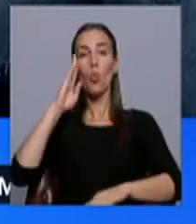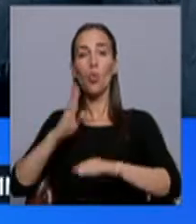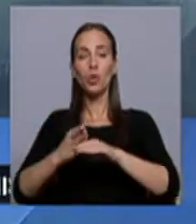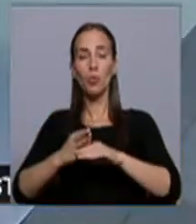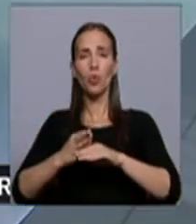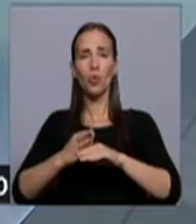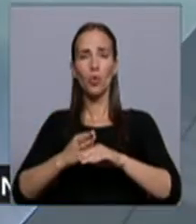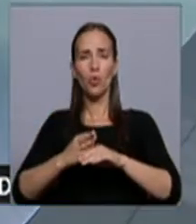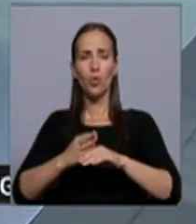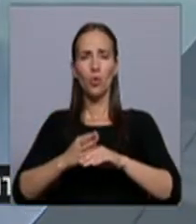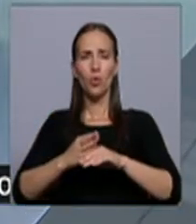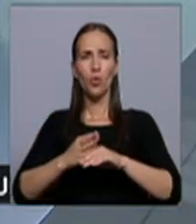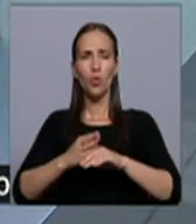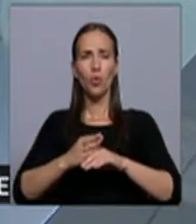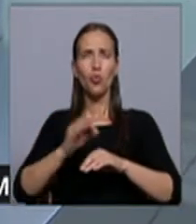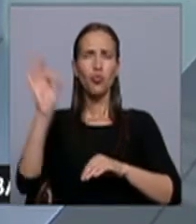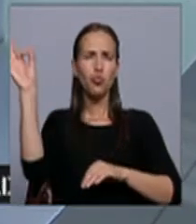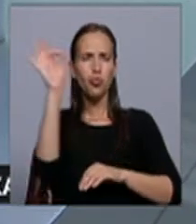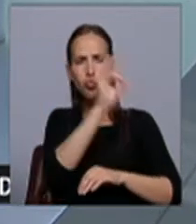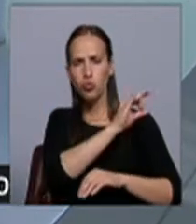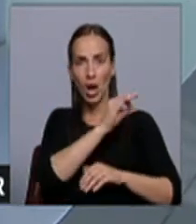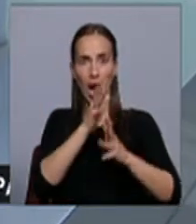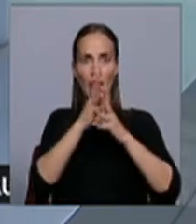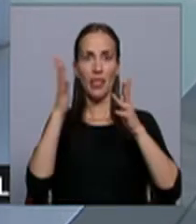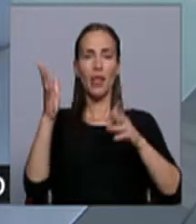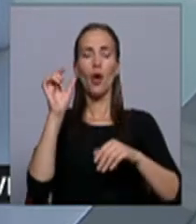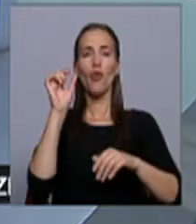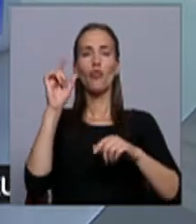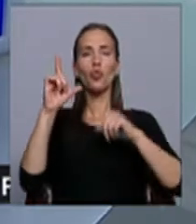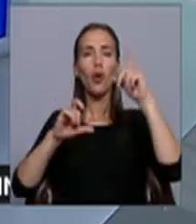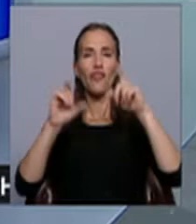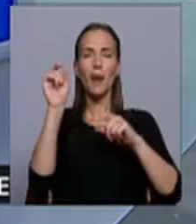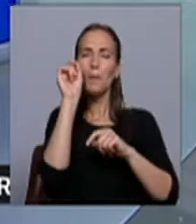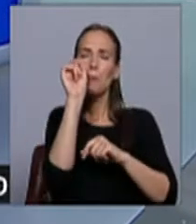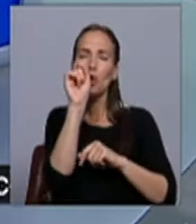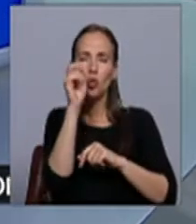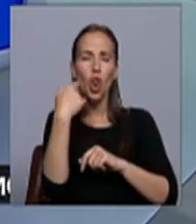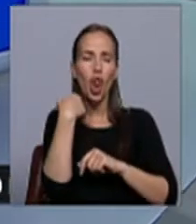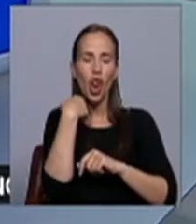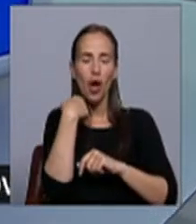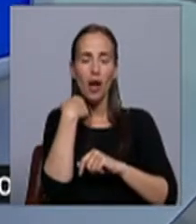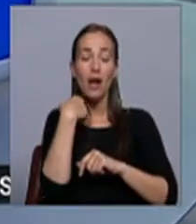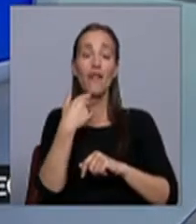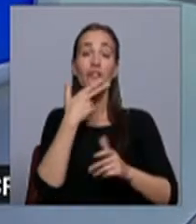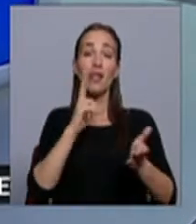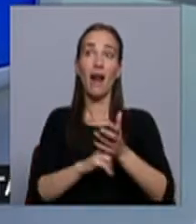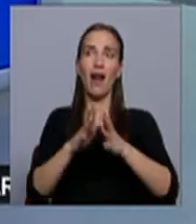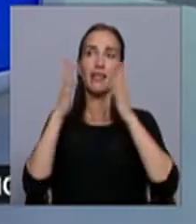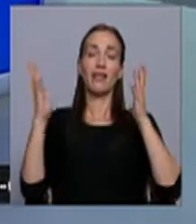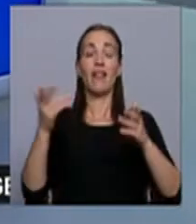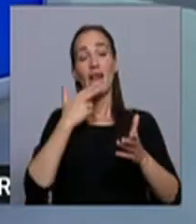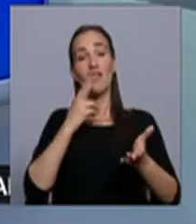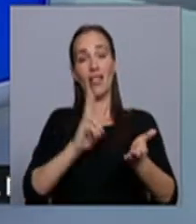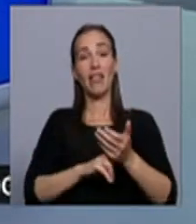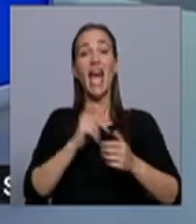atmosfera durante o dia, porque nós ainda não percebemos muito bem. Miguel, para terminar, um cometa gigante, um pequeno ponto